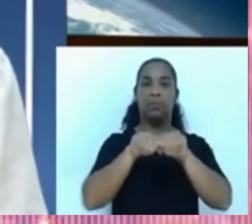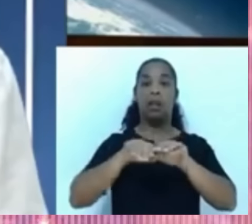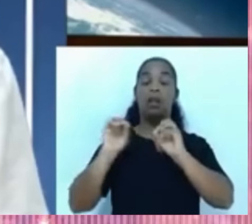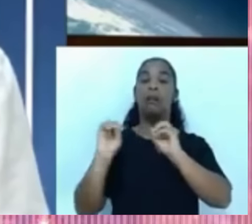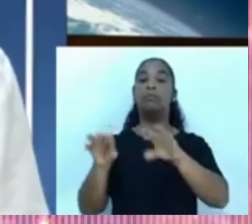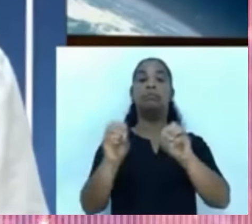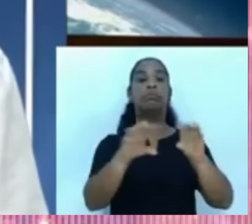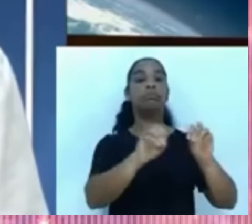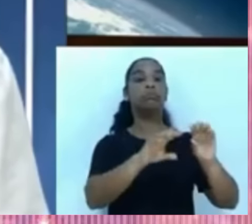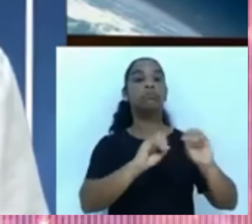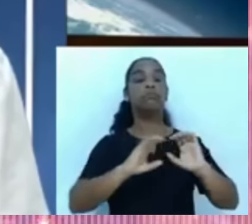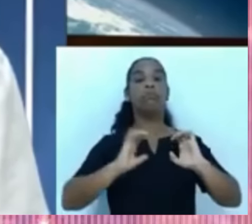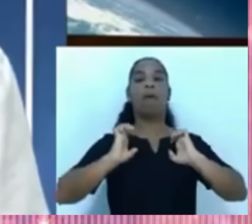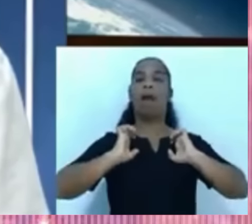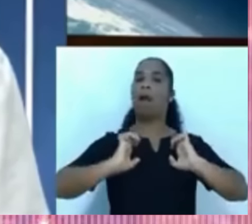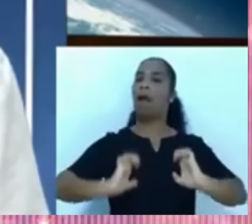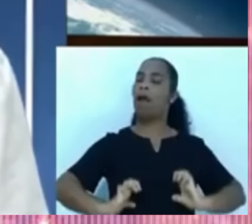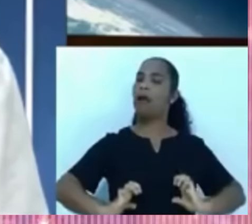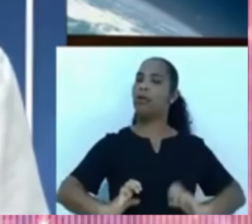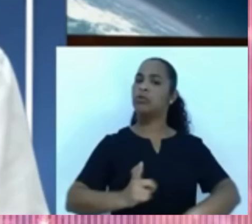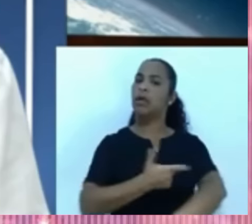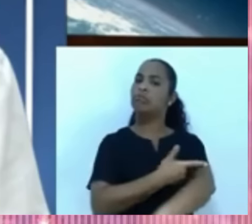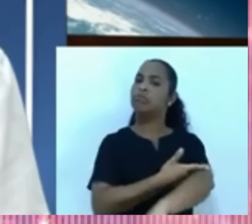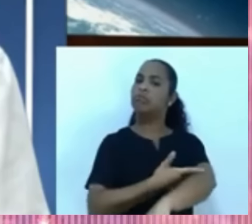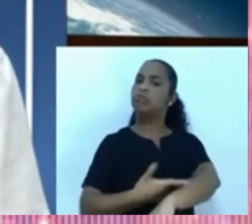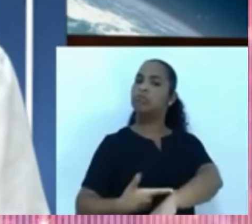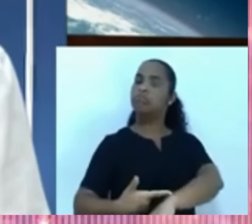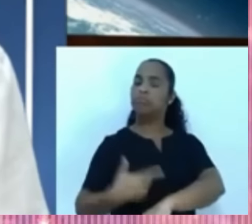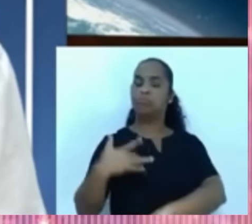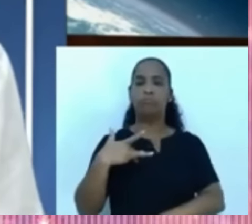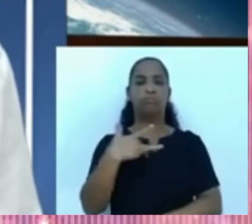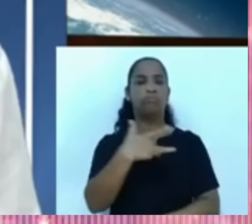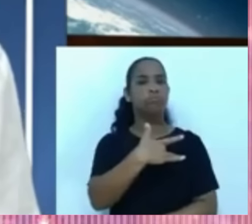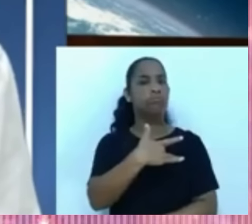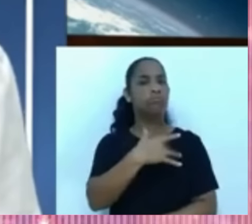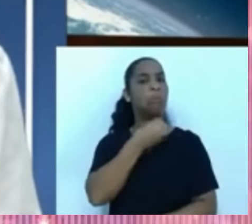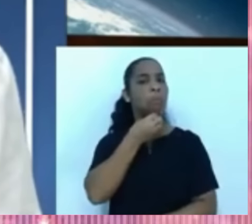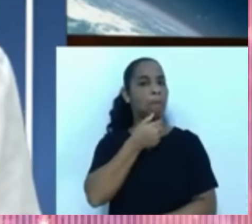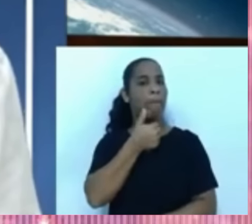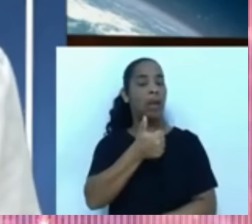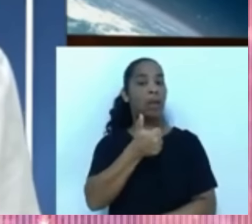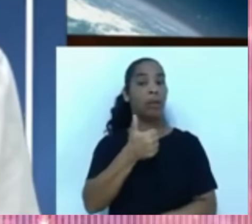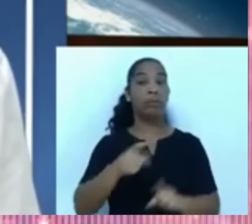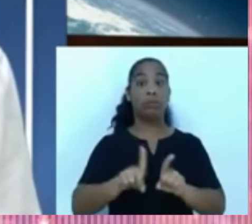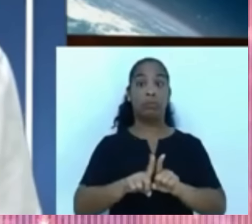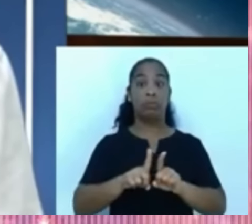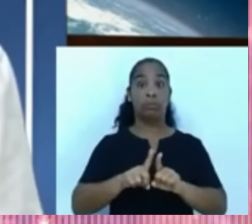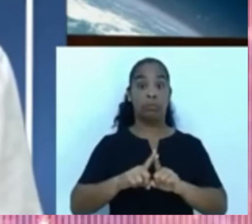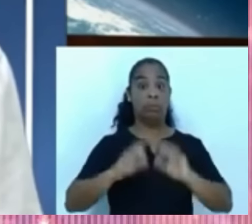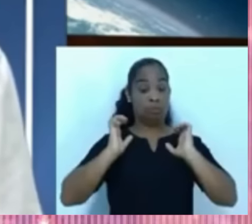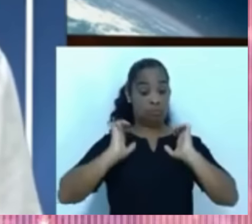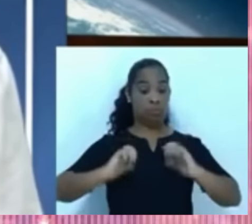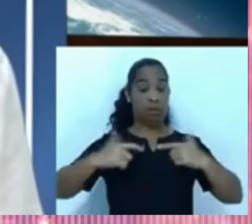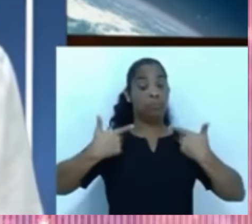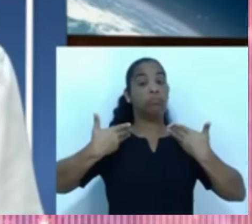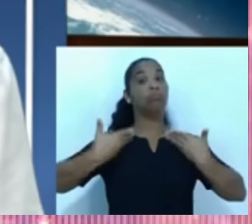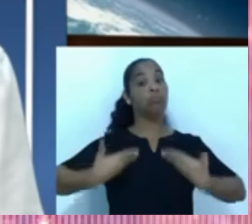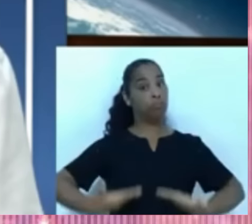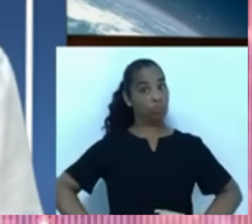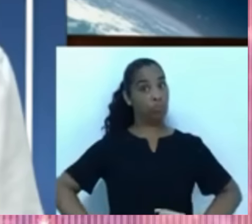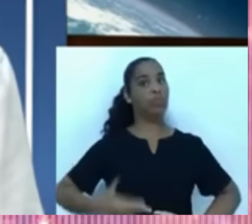ética a dignidade o bem-estar e a sua conduta pessoal era trabalhada